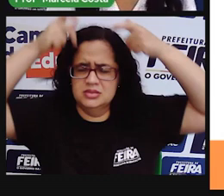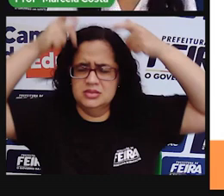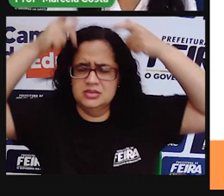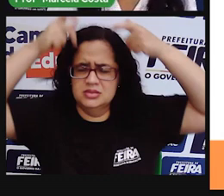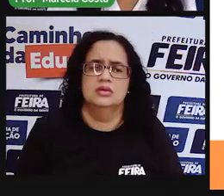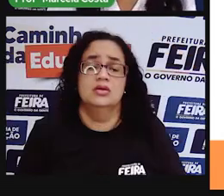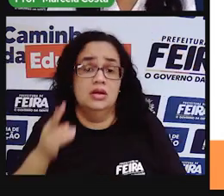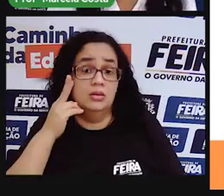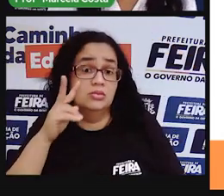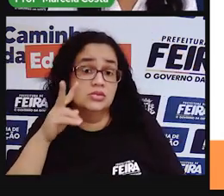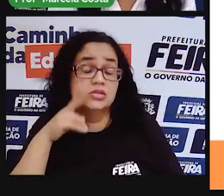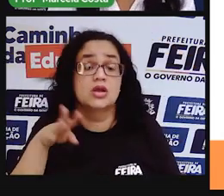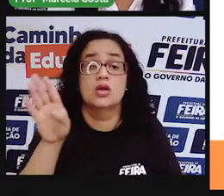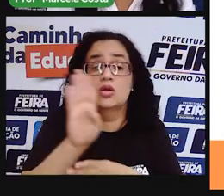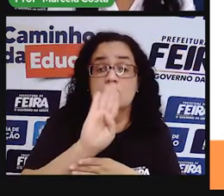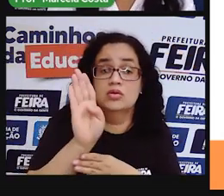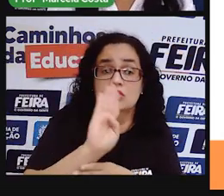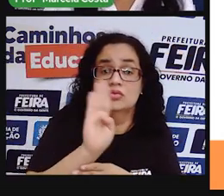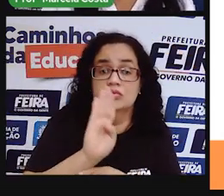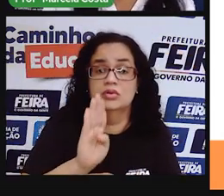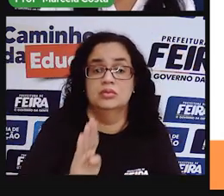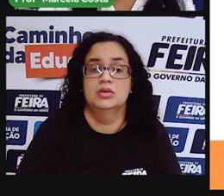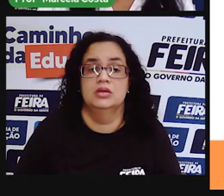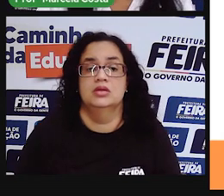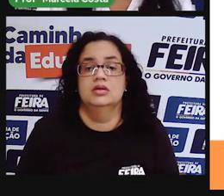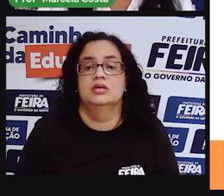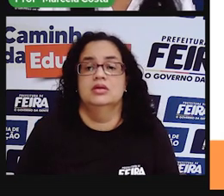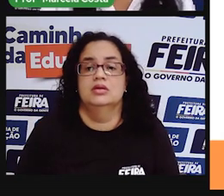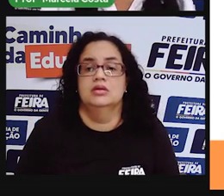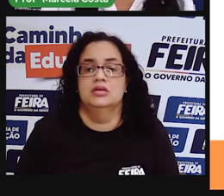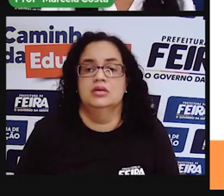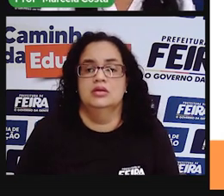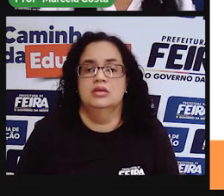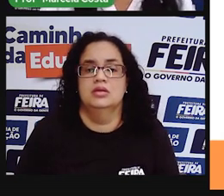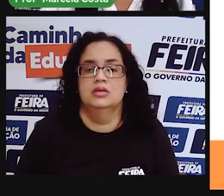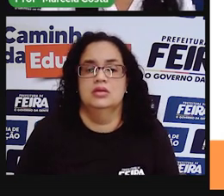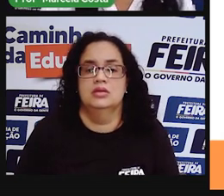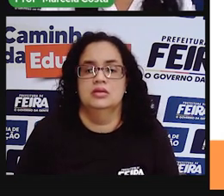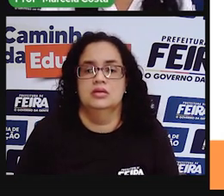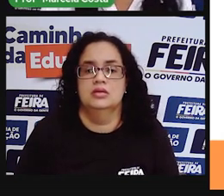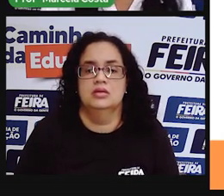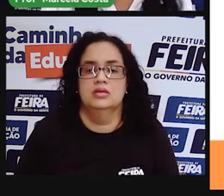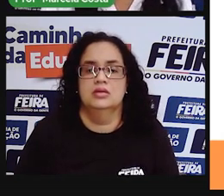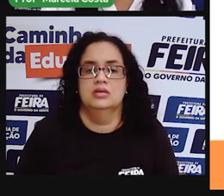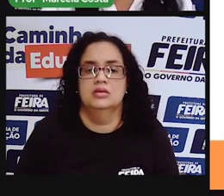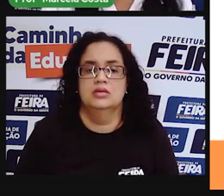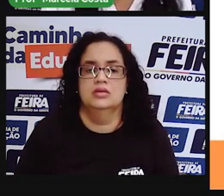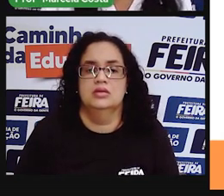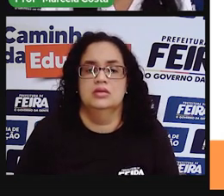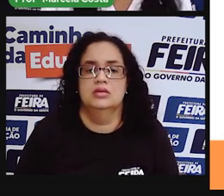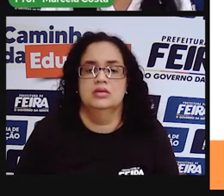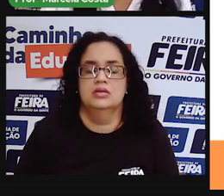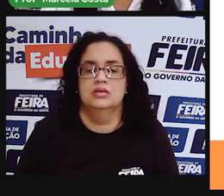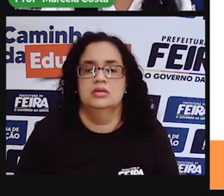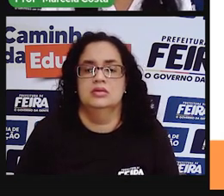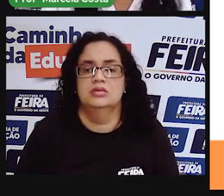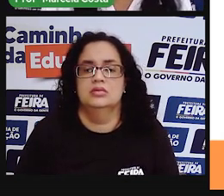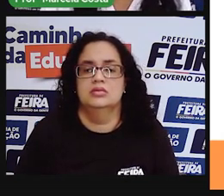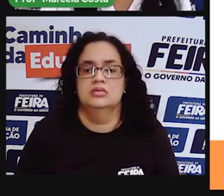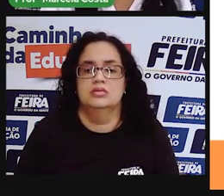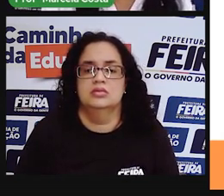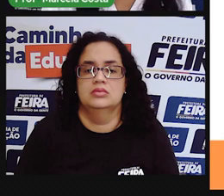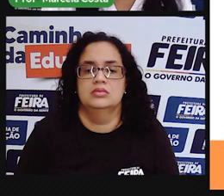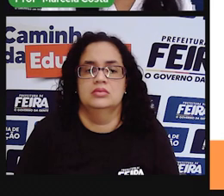Vamos ver o que significa cada um? Então, essa expressão aqui, né, com a coroa de